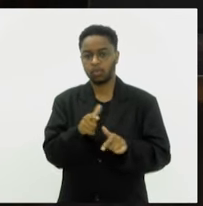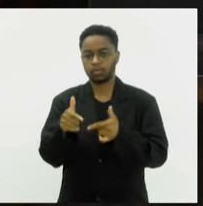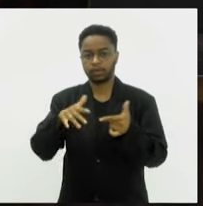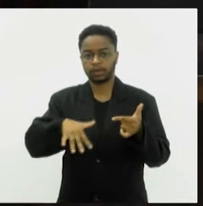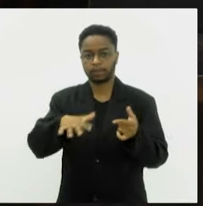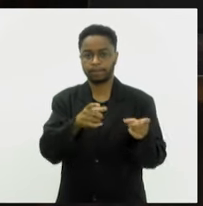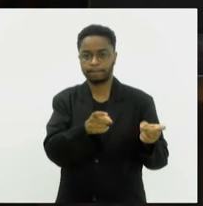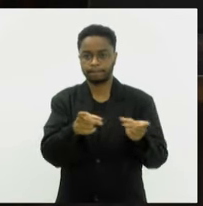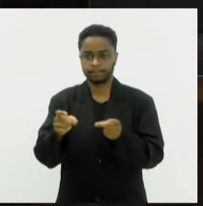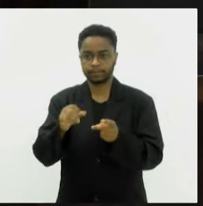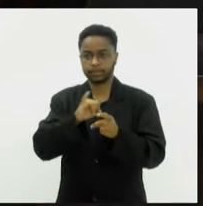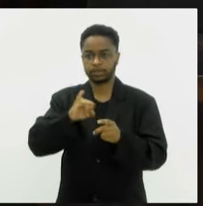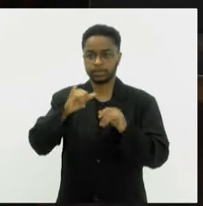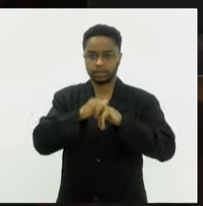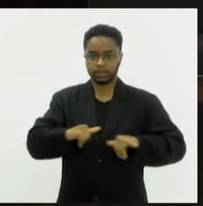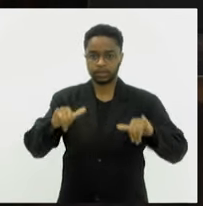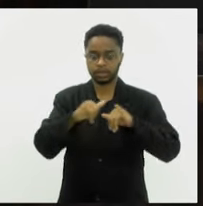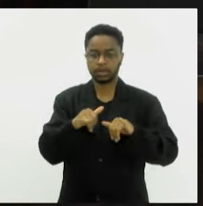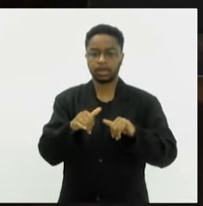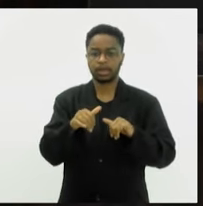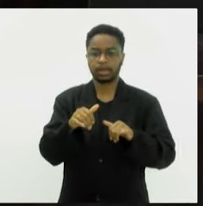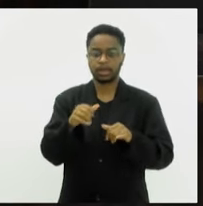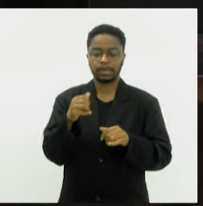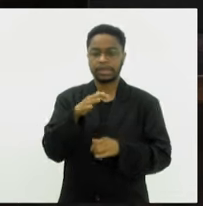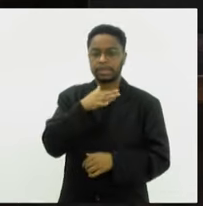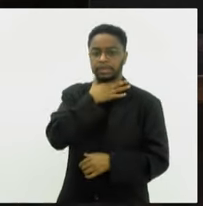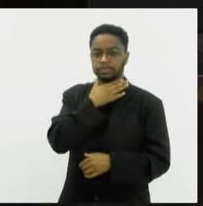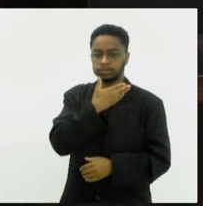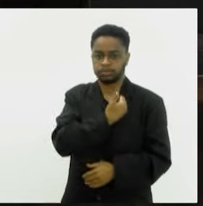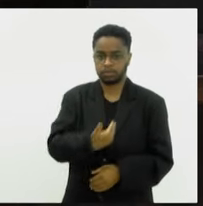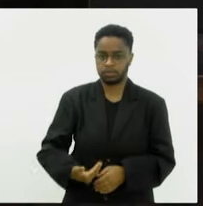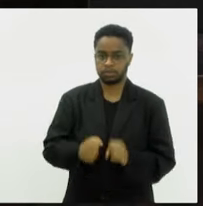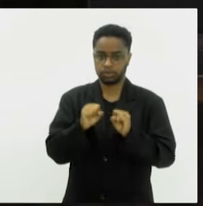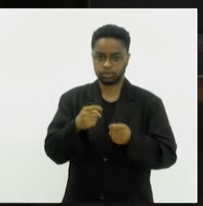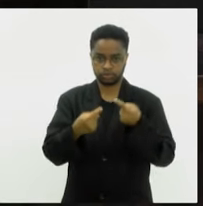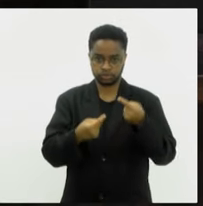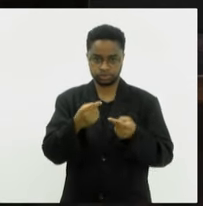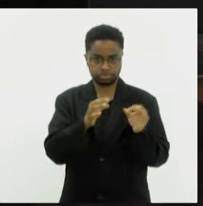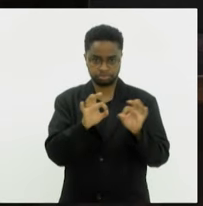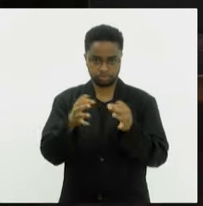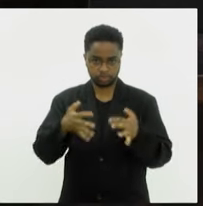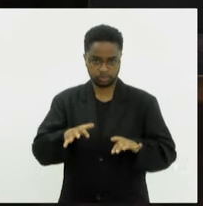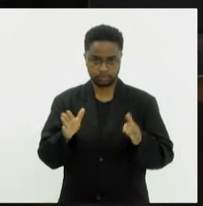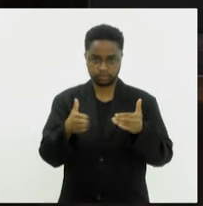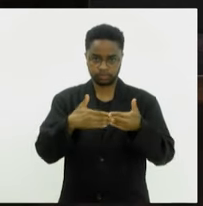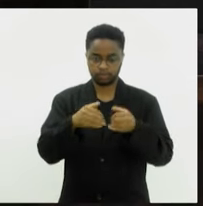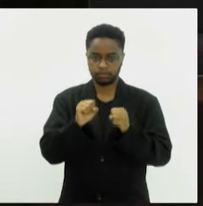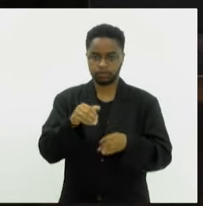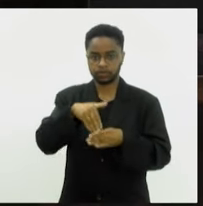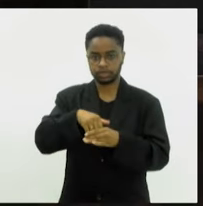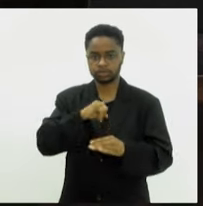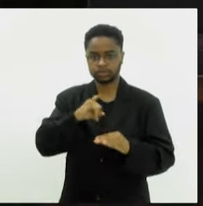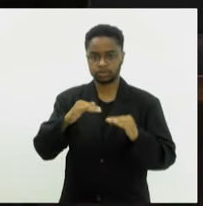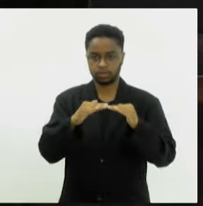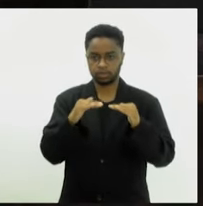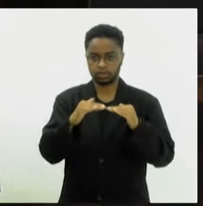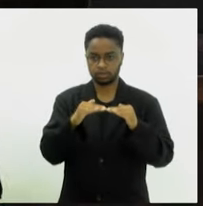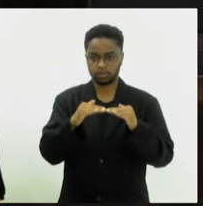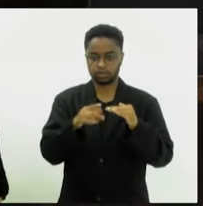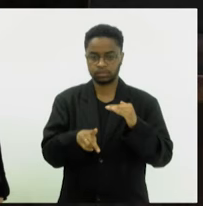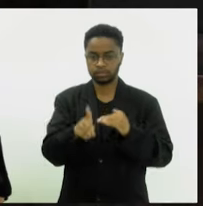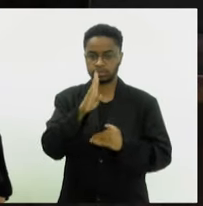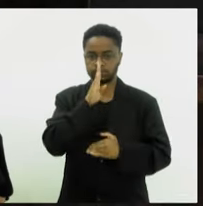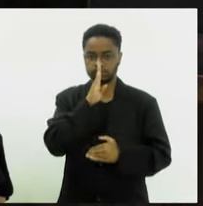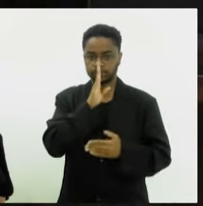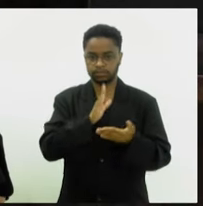quando decretada calamidade pública. Em discussão. Não havendo quem queira discutir, encerrada a discussão. Em votação. Os senhores que